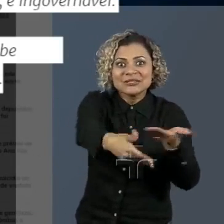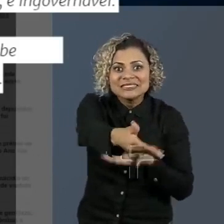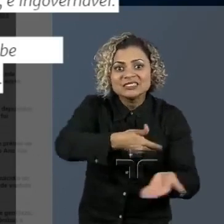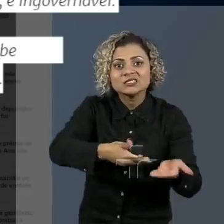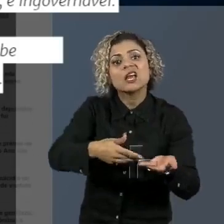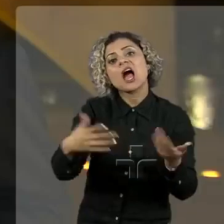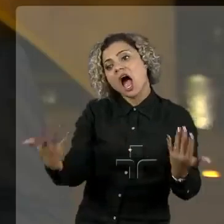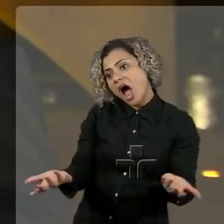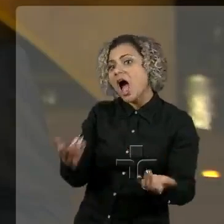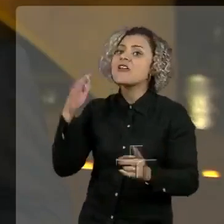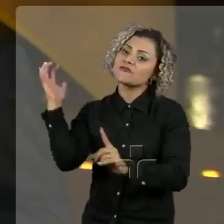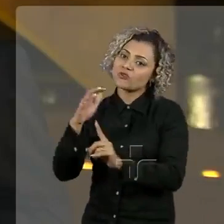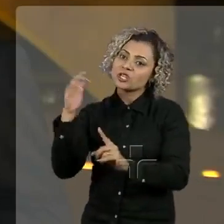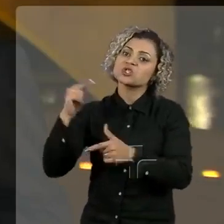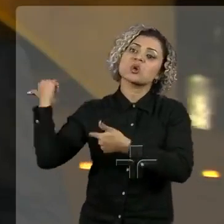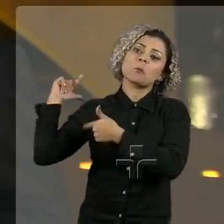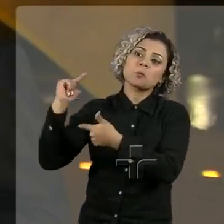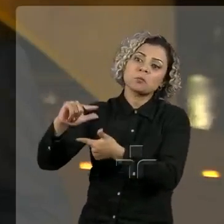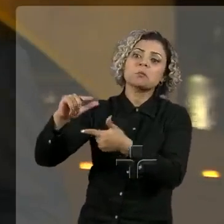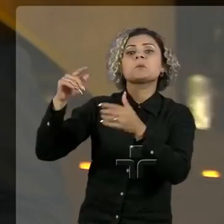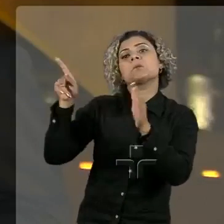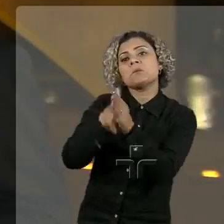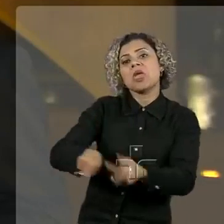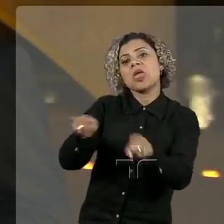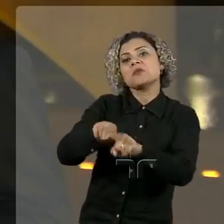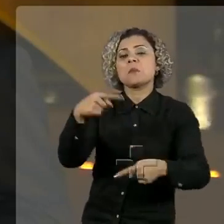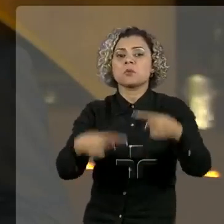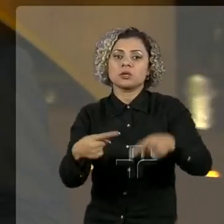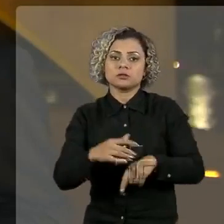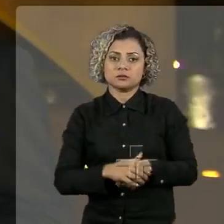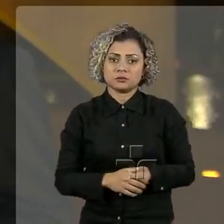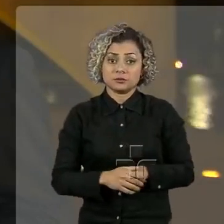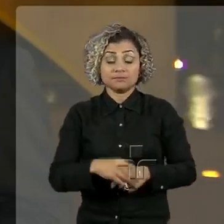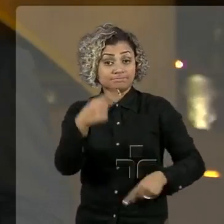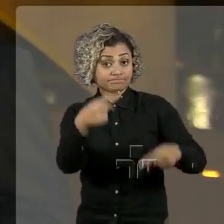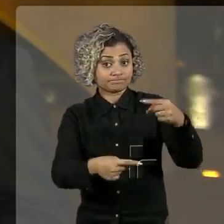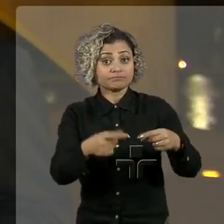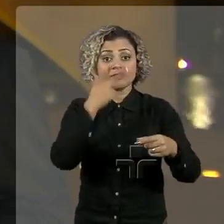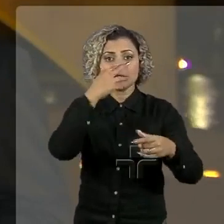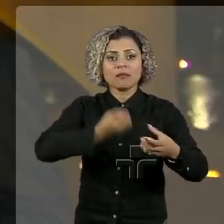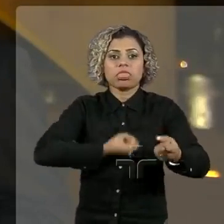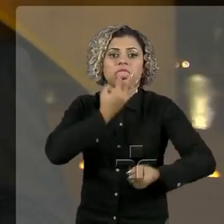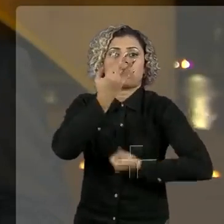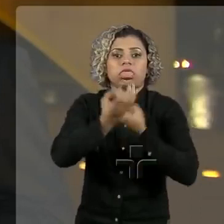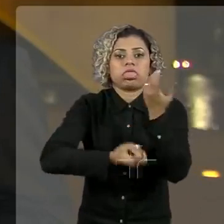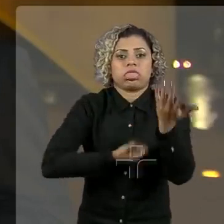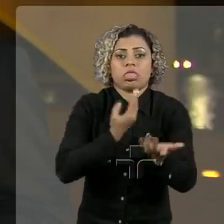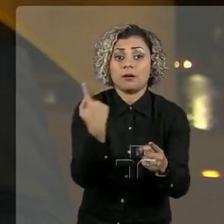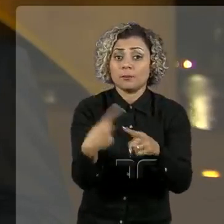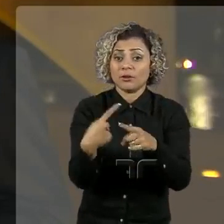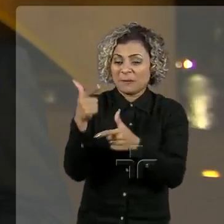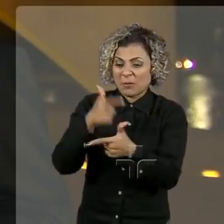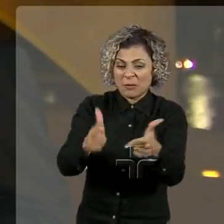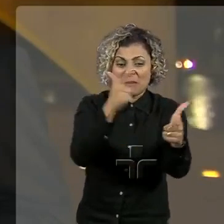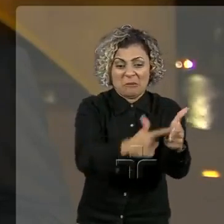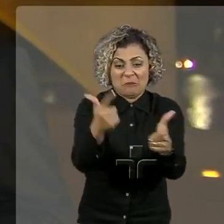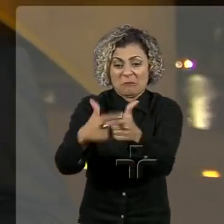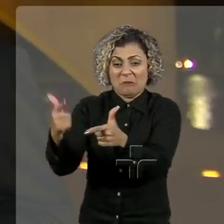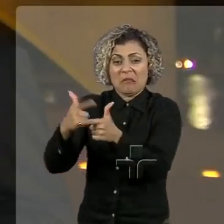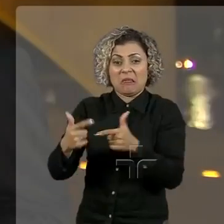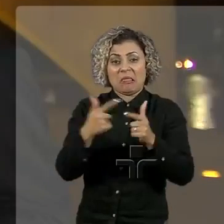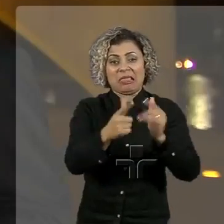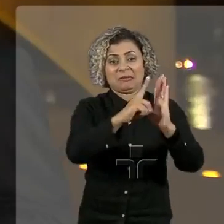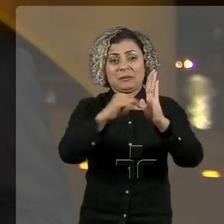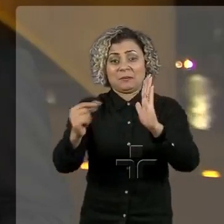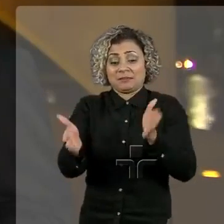velha política. A divulgação do texto foi interpretada por políticos como um desabafo, diante da quantidade de problemas que o Palácio do